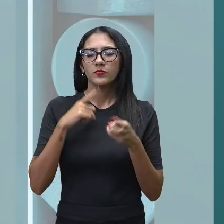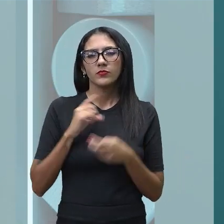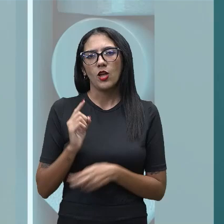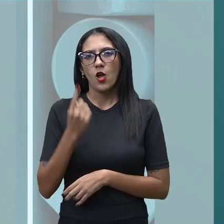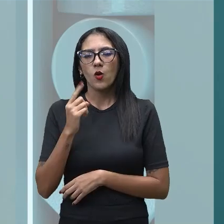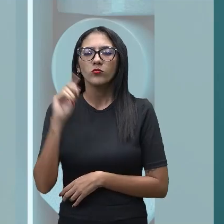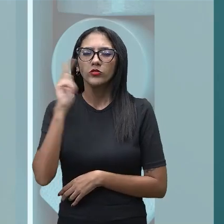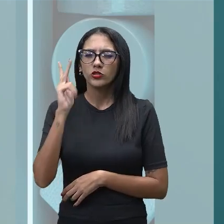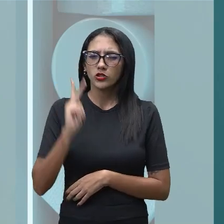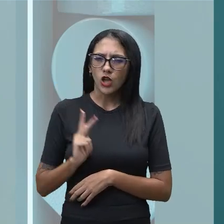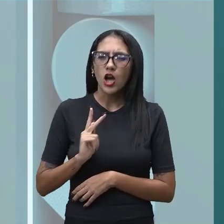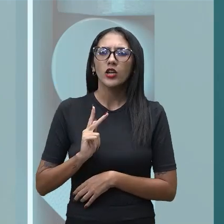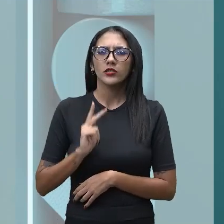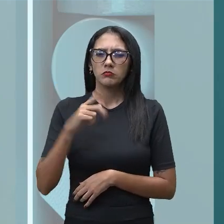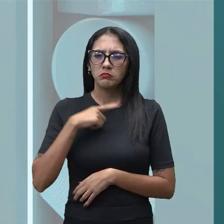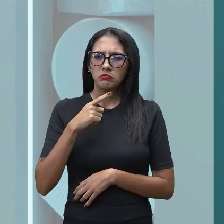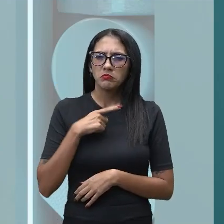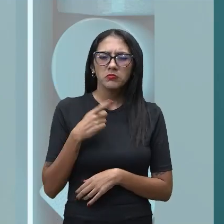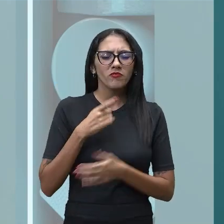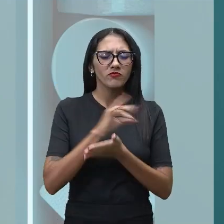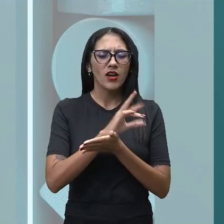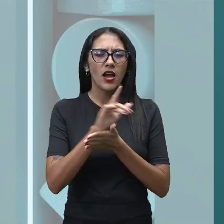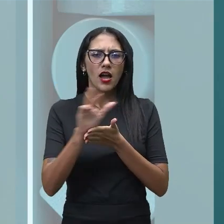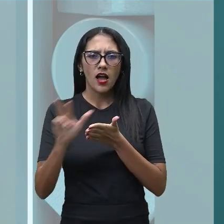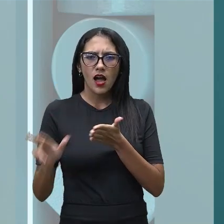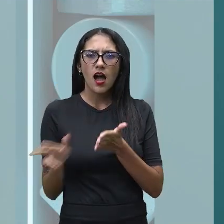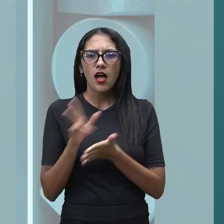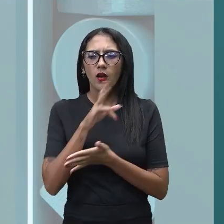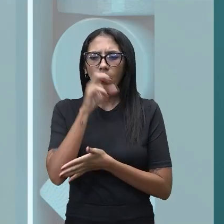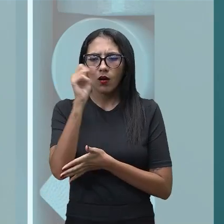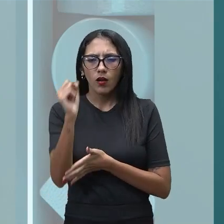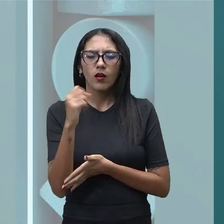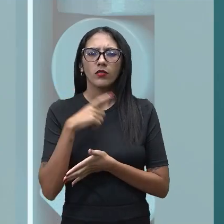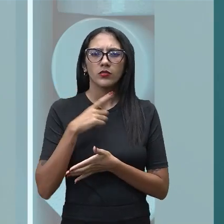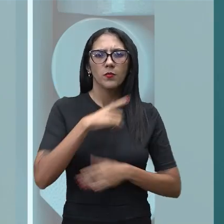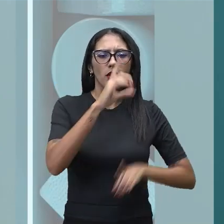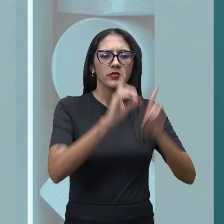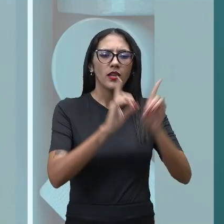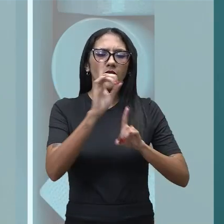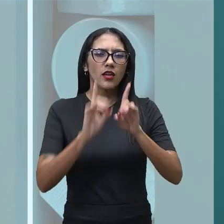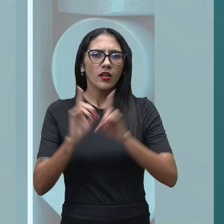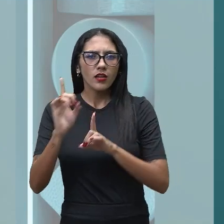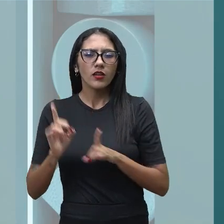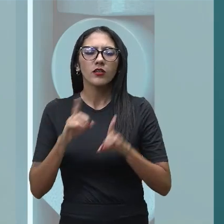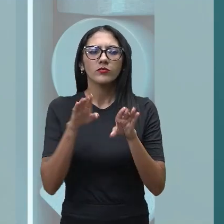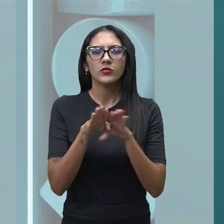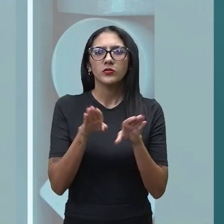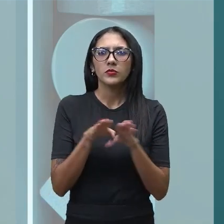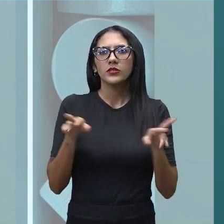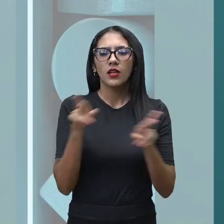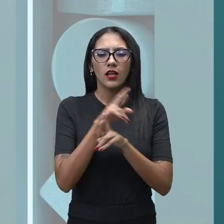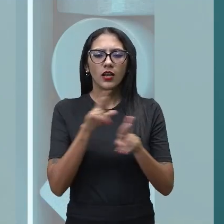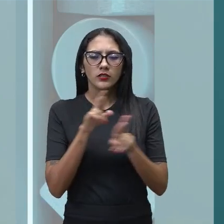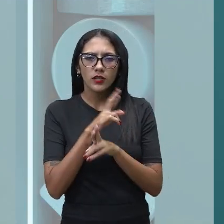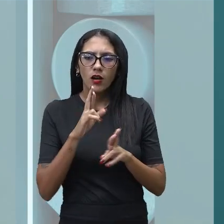como uma epopeia, feitos heróicos, vamos ter a presença de deuses, ok? Interferindo nas ações, vamos ter um